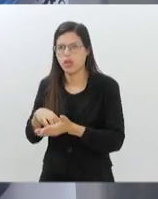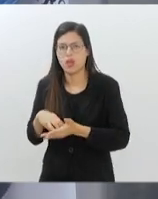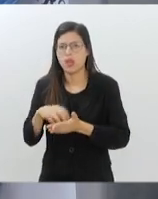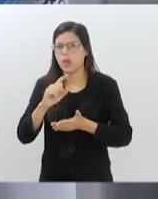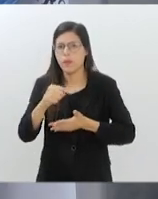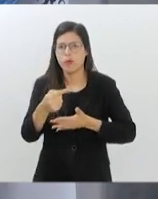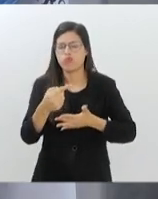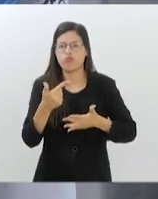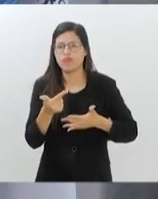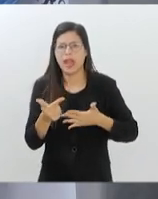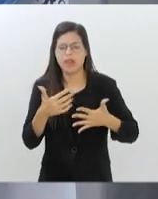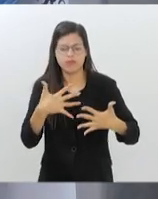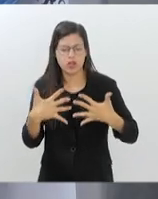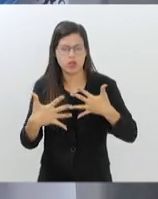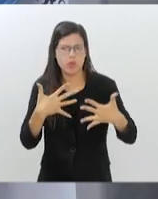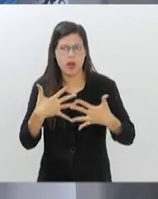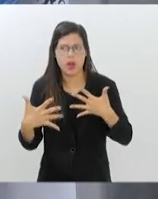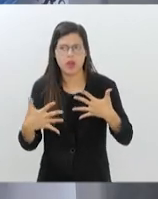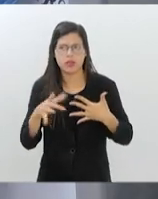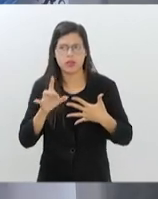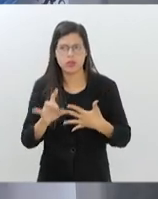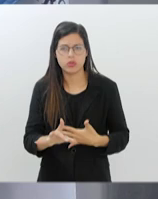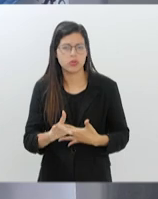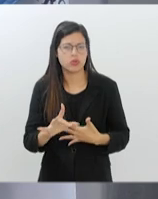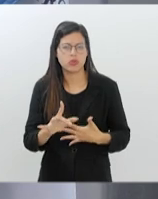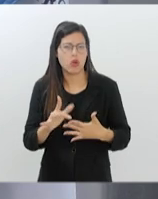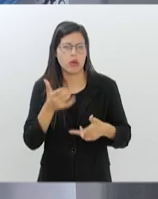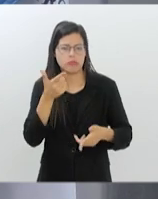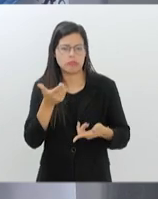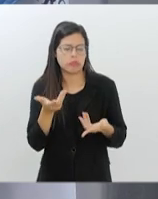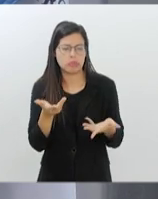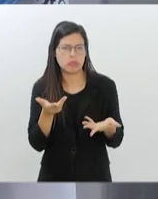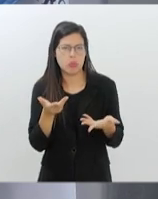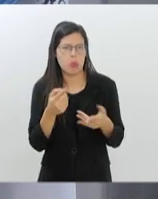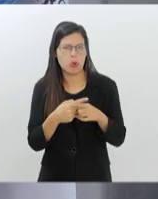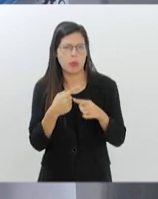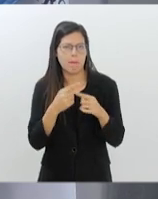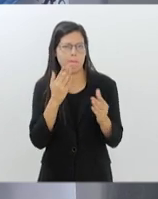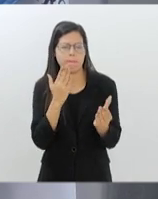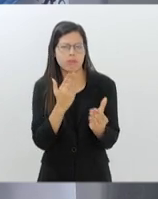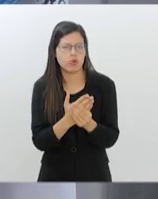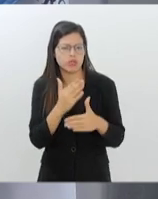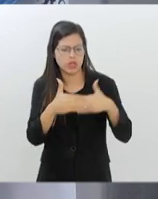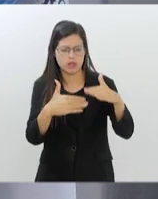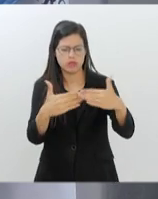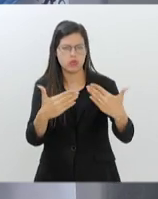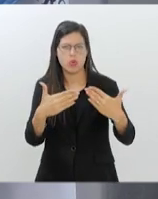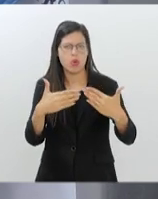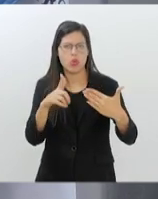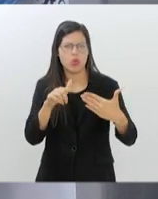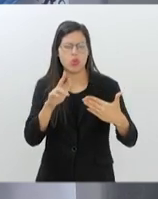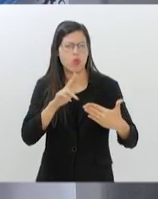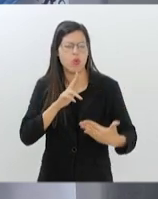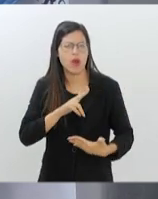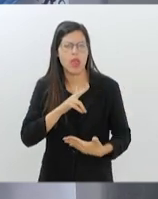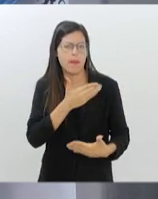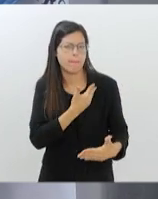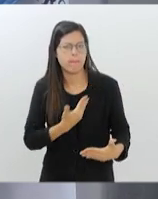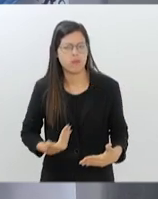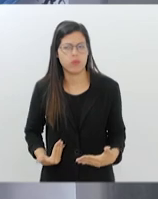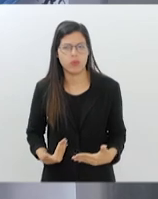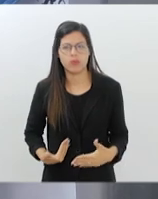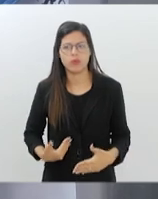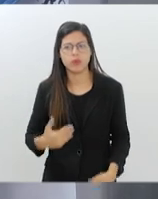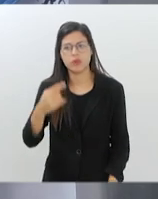nada só a gente só vê a nota de empenho Por que que esses processos não são públicos Por que que a gente não sabe para onde foram gast que